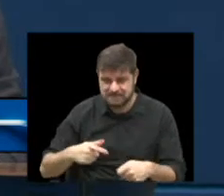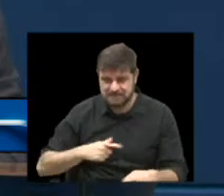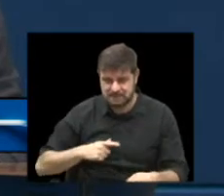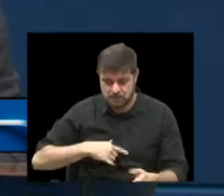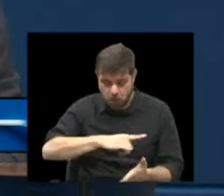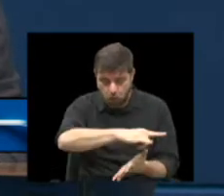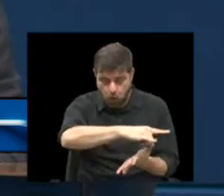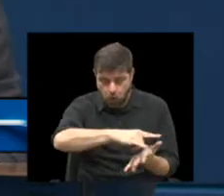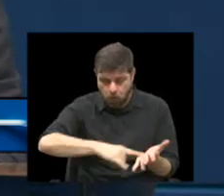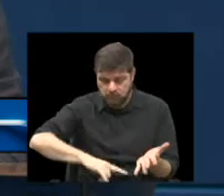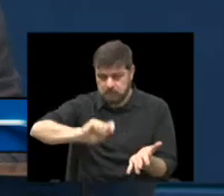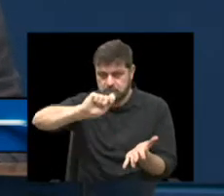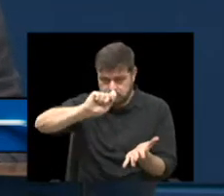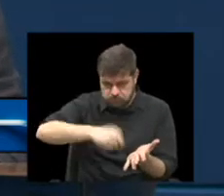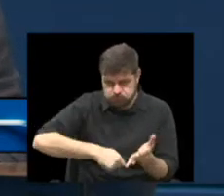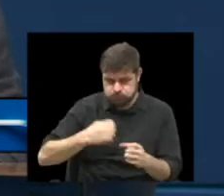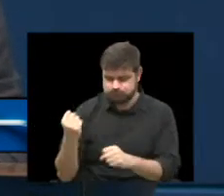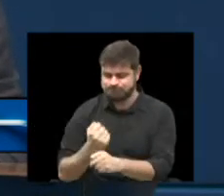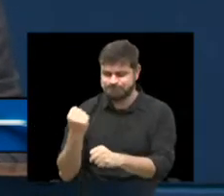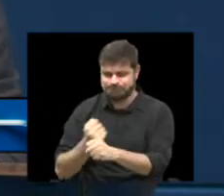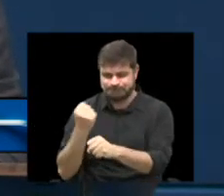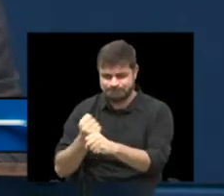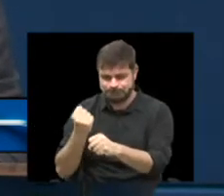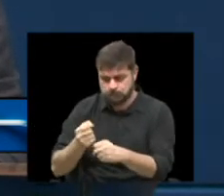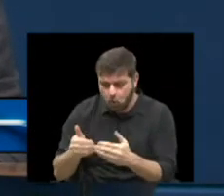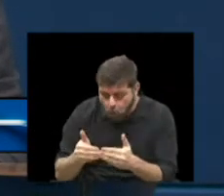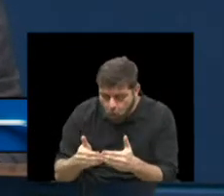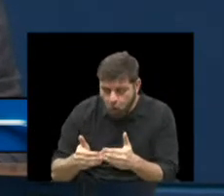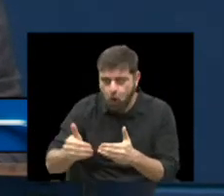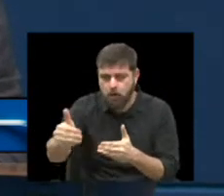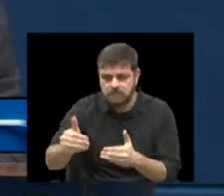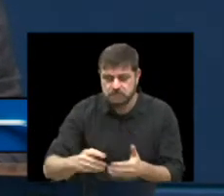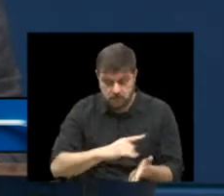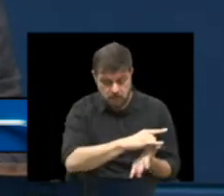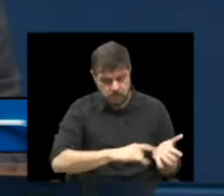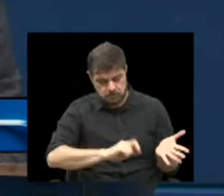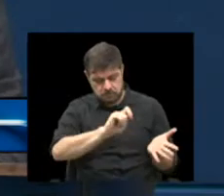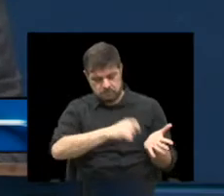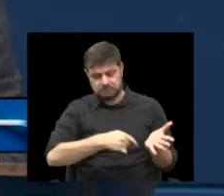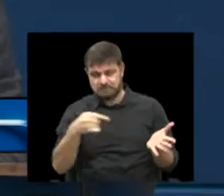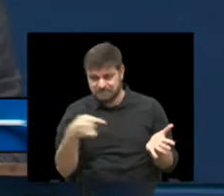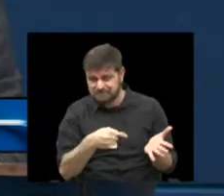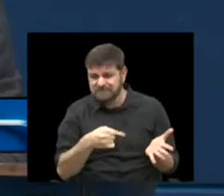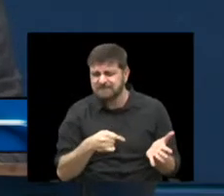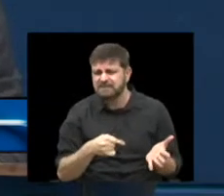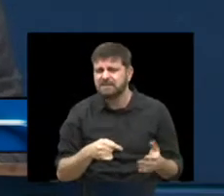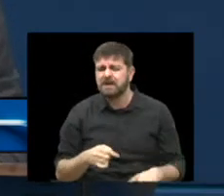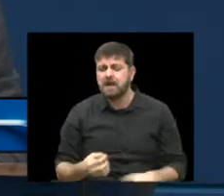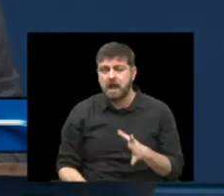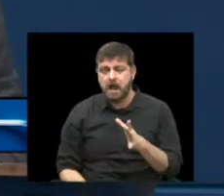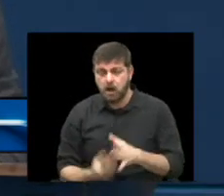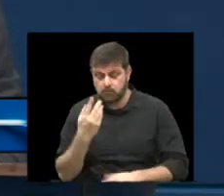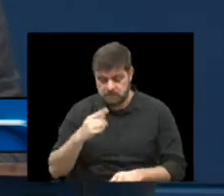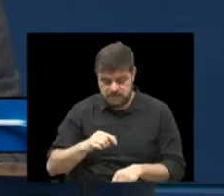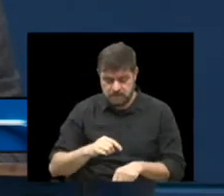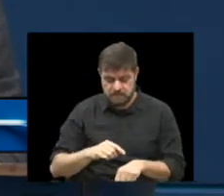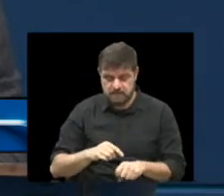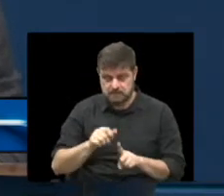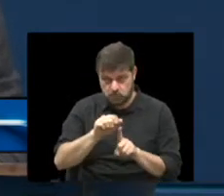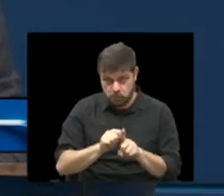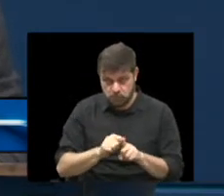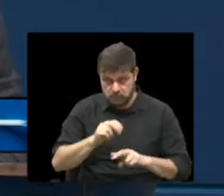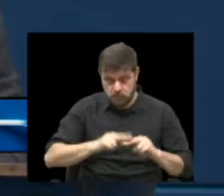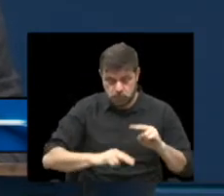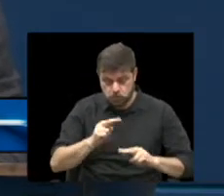dos contratos para o início das obras e que essa assinatura do contrato, ela deva ocorrer ainda no mês de junho, para em seguida